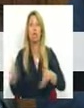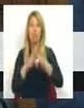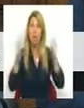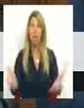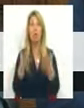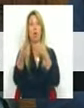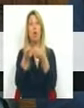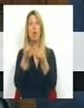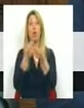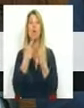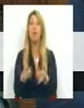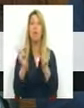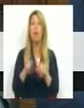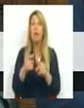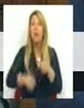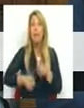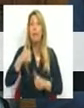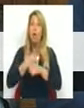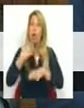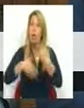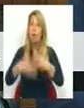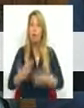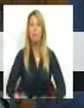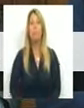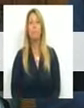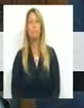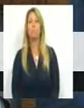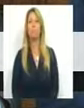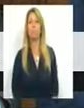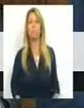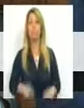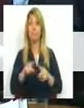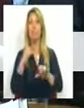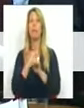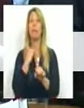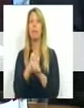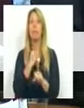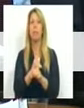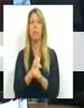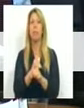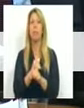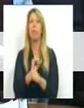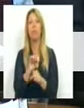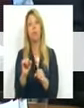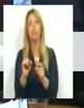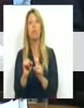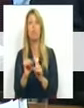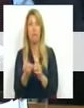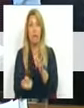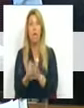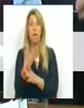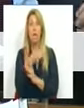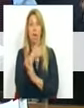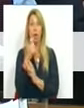de reorganização e de melhoria operacional. Esse trabalho de casa inclui a implementação de compromissos